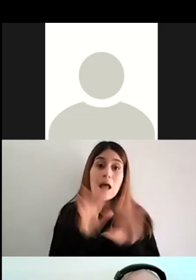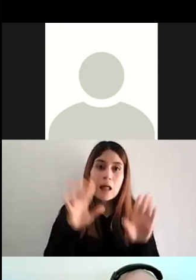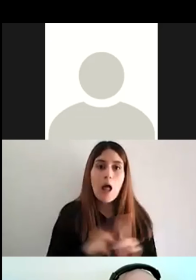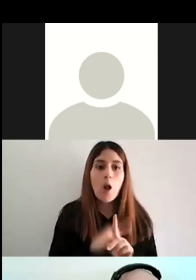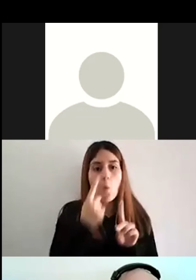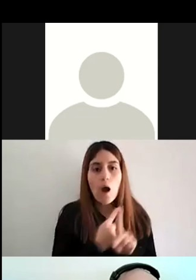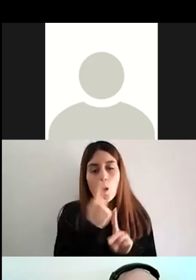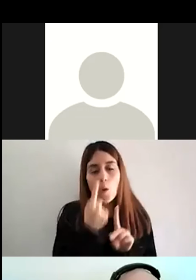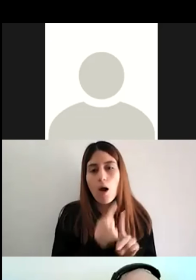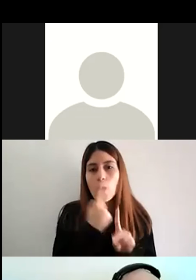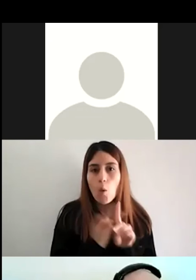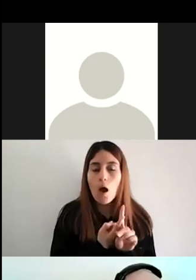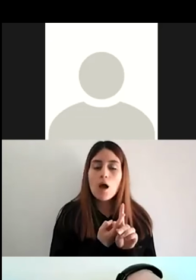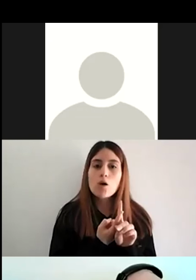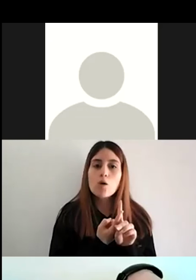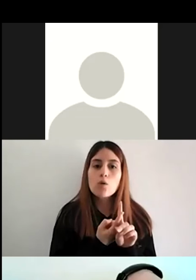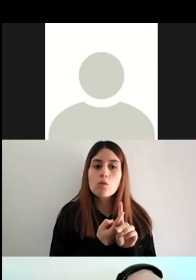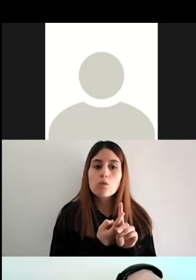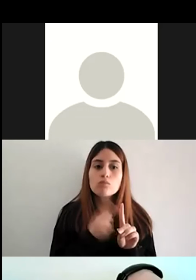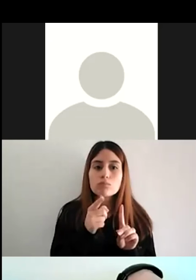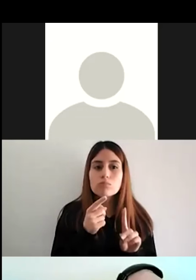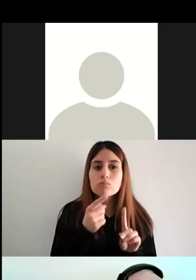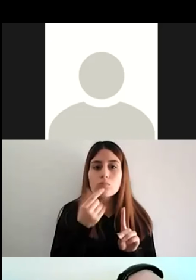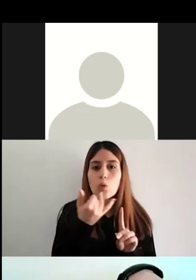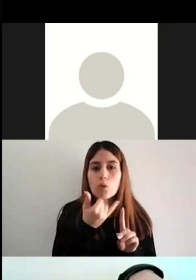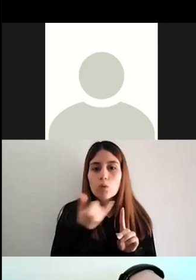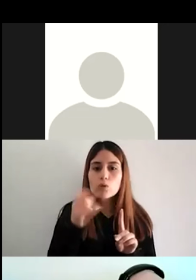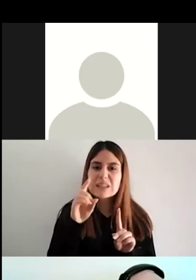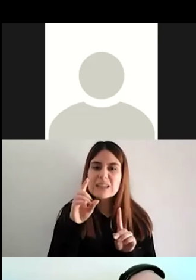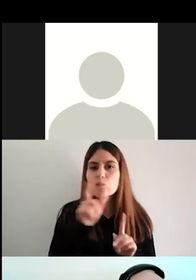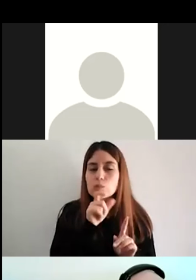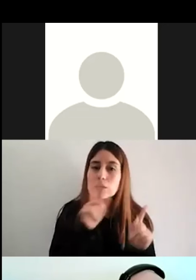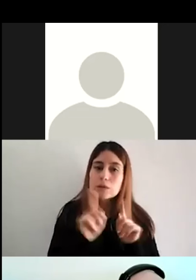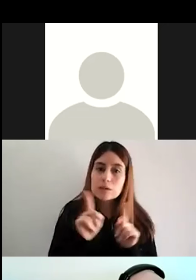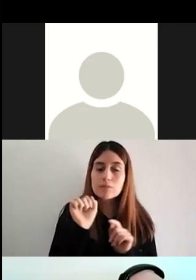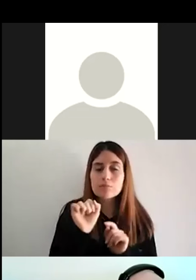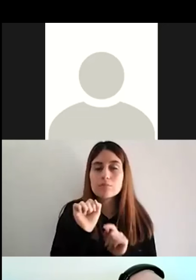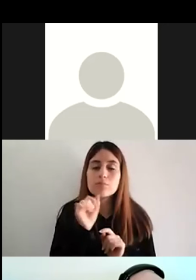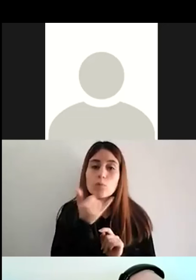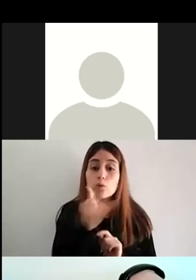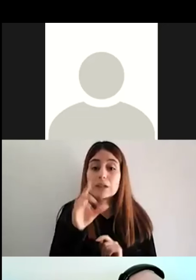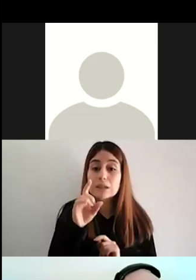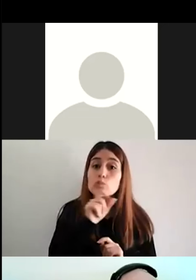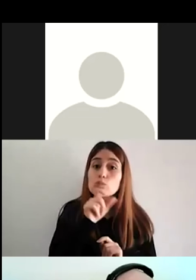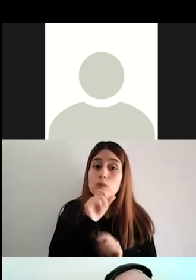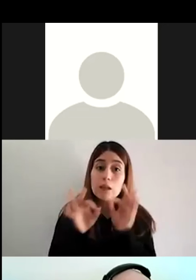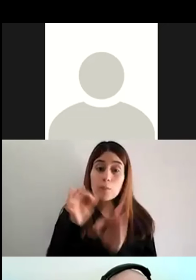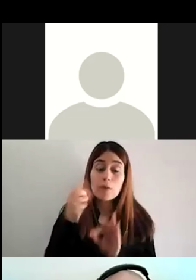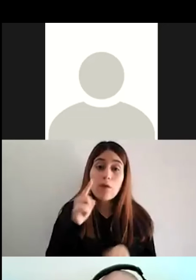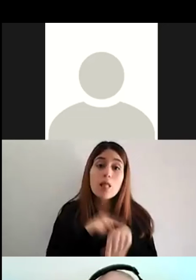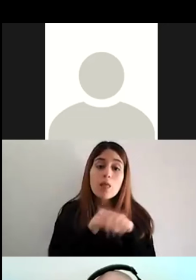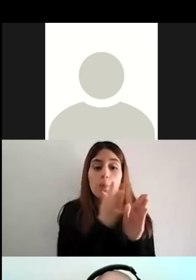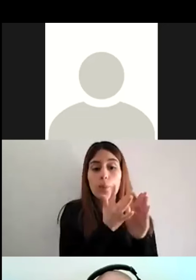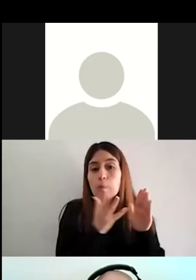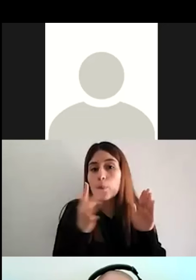anos tivemos estas 216 possibilidades, as 216 possibilidades de tratamento que tivemos foi ao longo do tempo, não tivemos